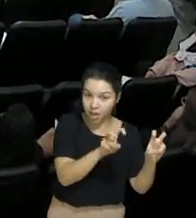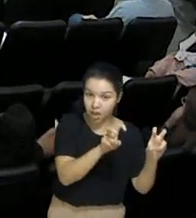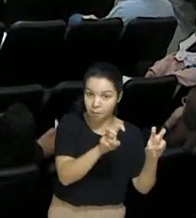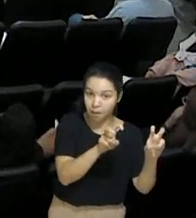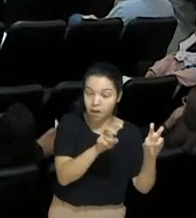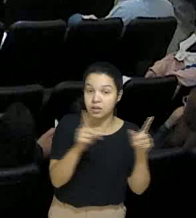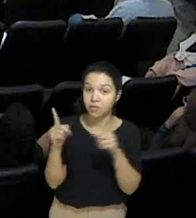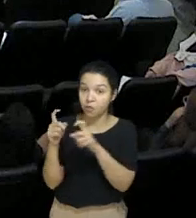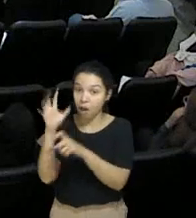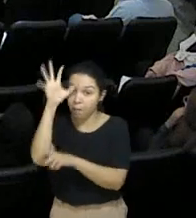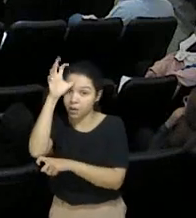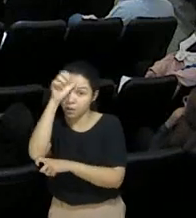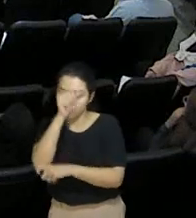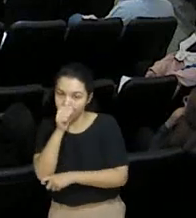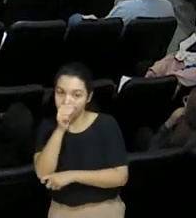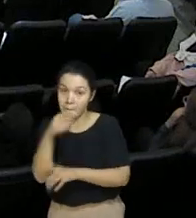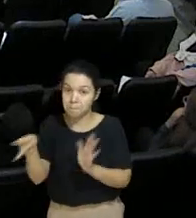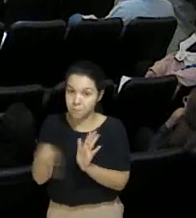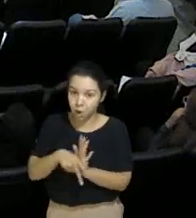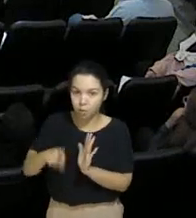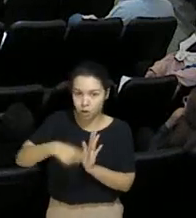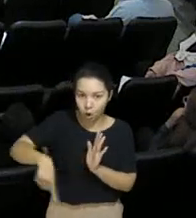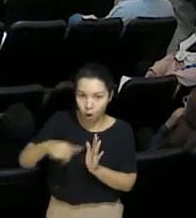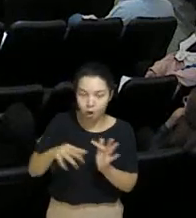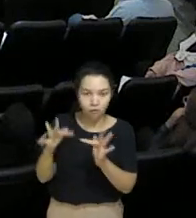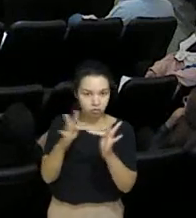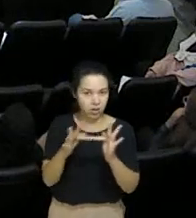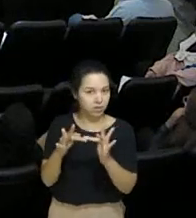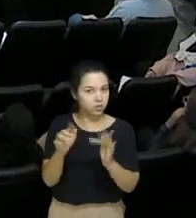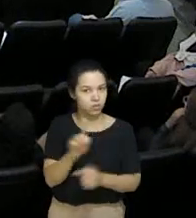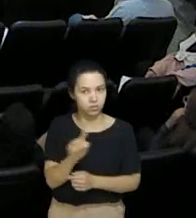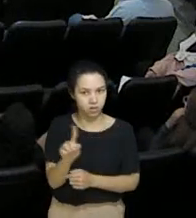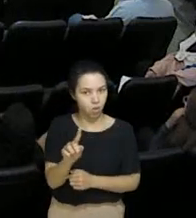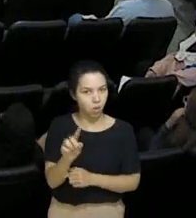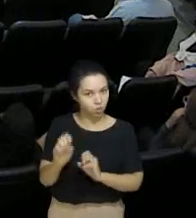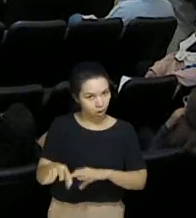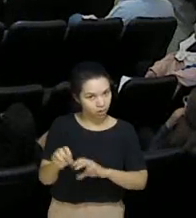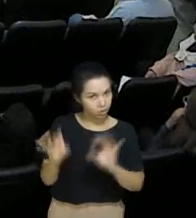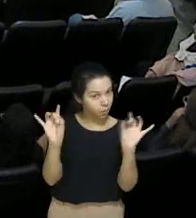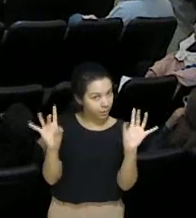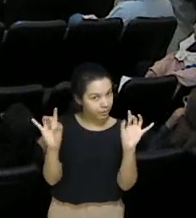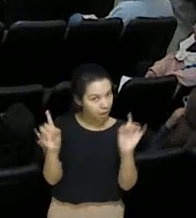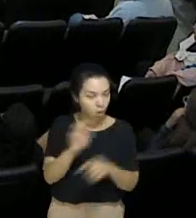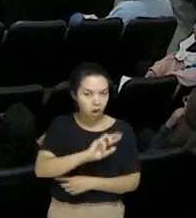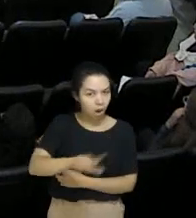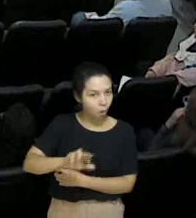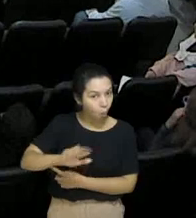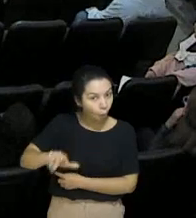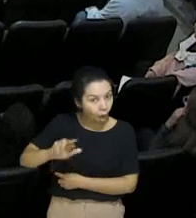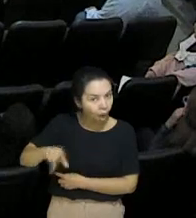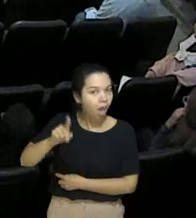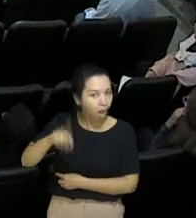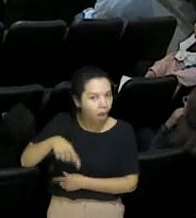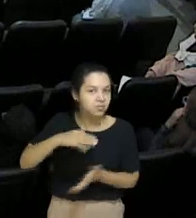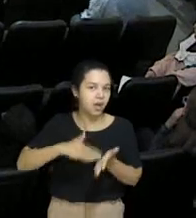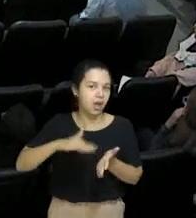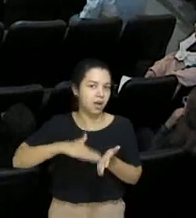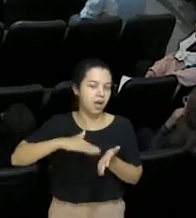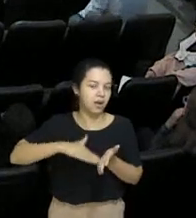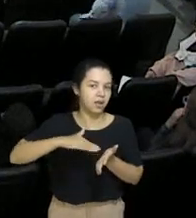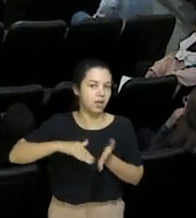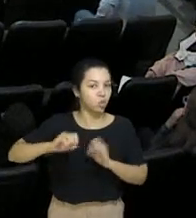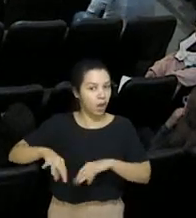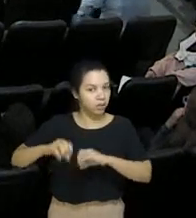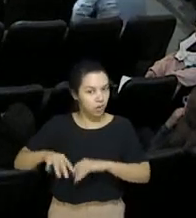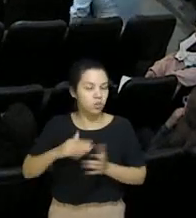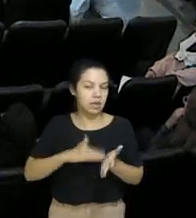da Fundação. Isso ficou bem claro que não é educação especial. É Secretaria da Educação e Secretaria